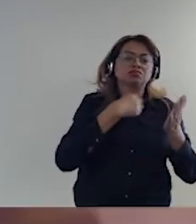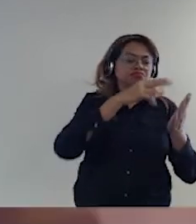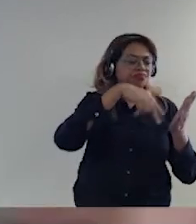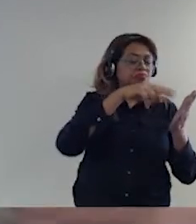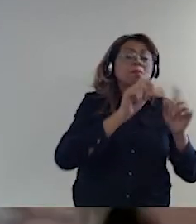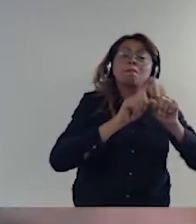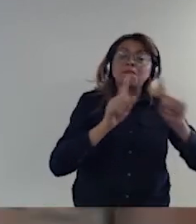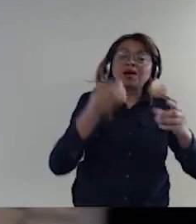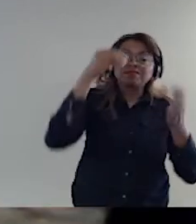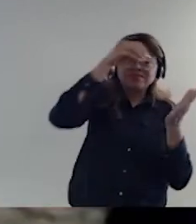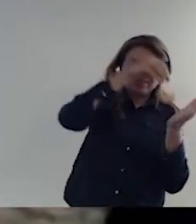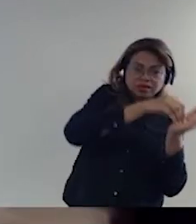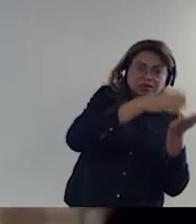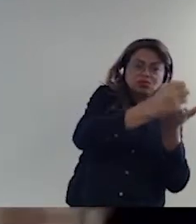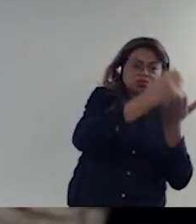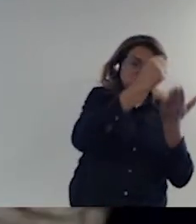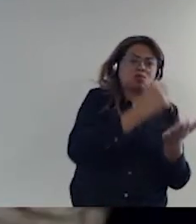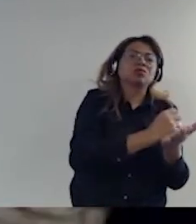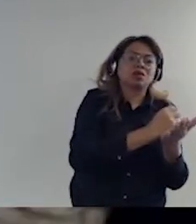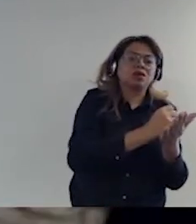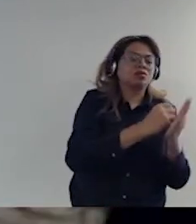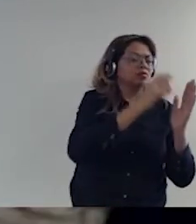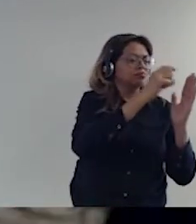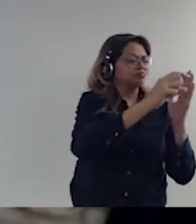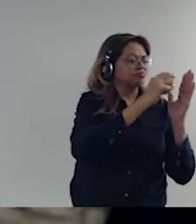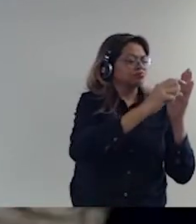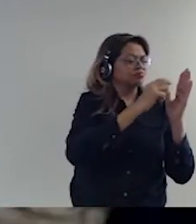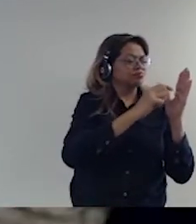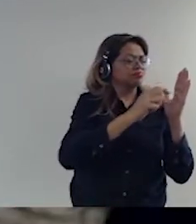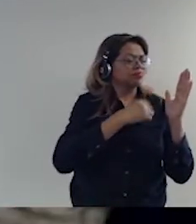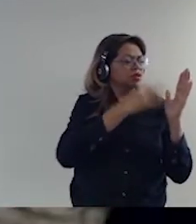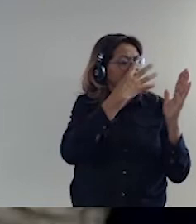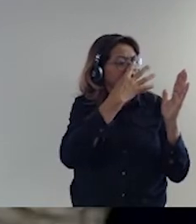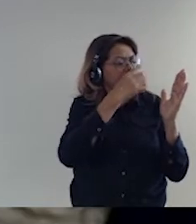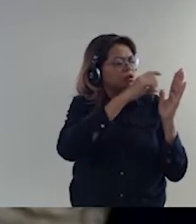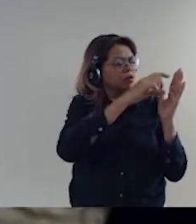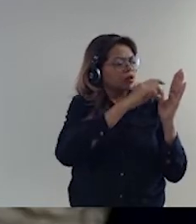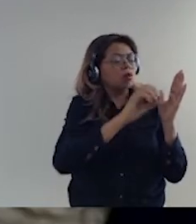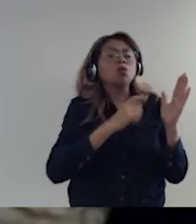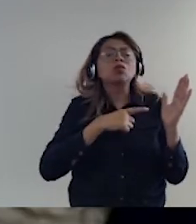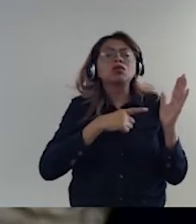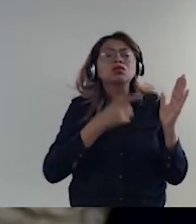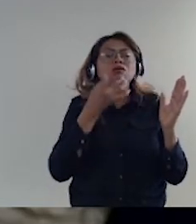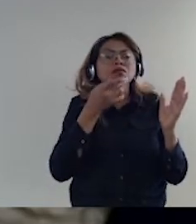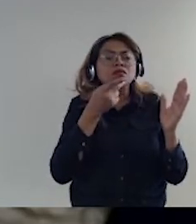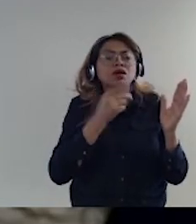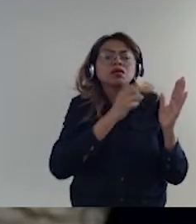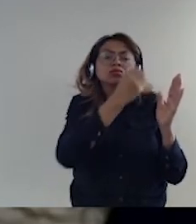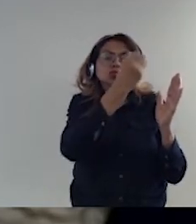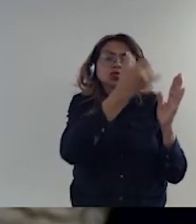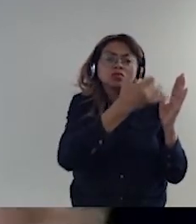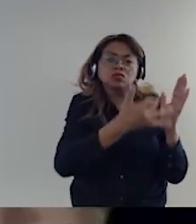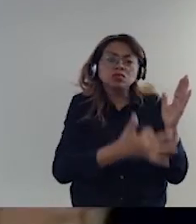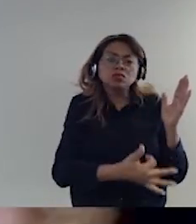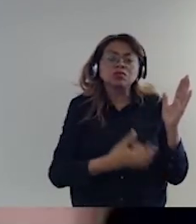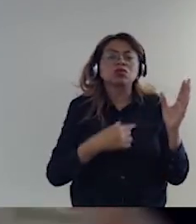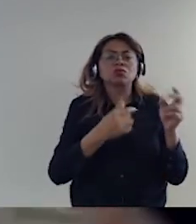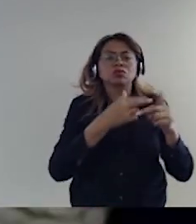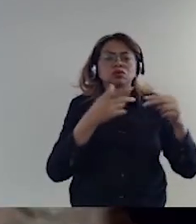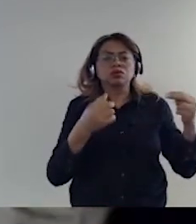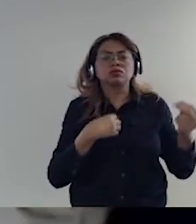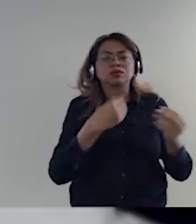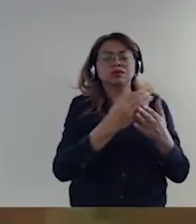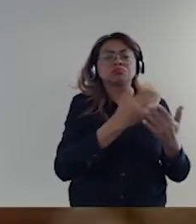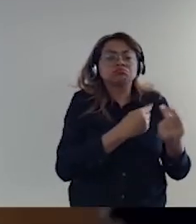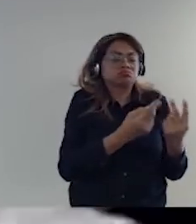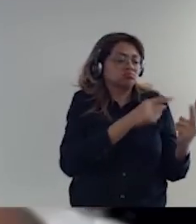restabeleço o equilíbrio pretérito. Não quer isto dizer, como é evidente, seja apenas um ajuste financeiro. Como o professor Tepedino e o professor Marinho também disseram,